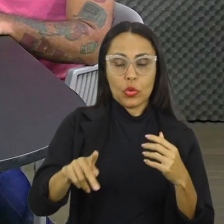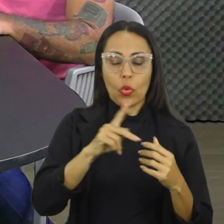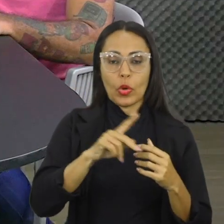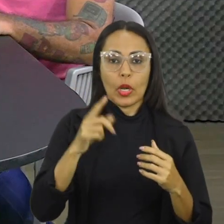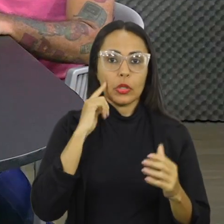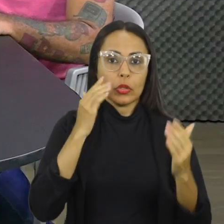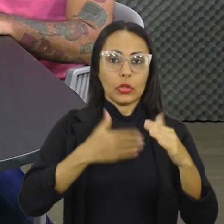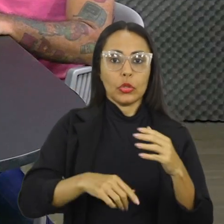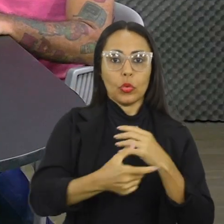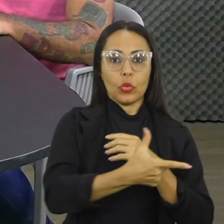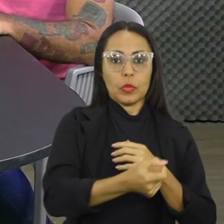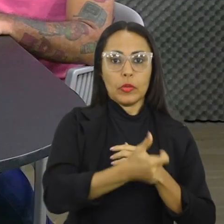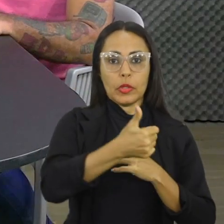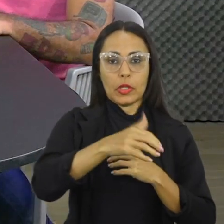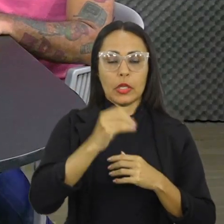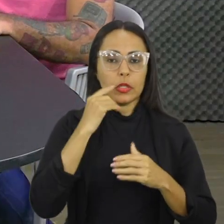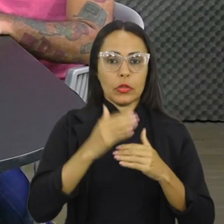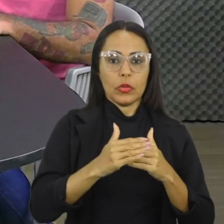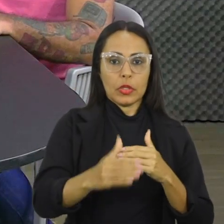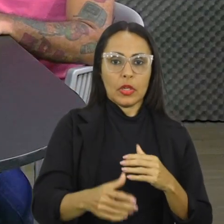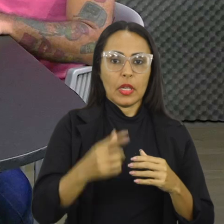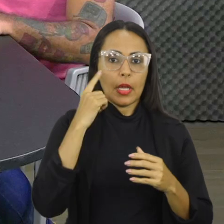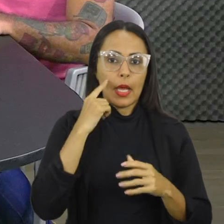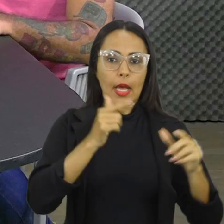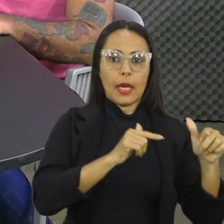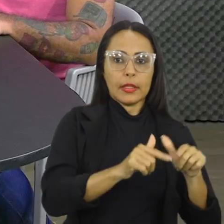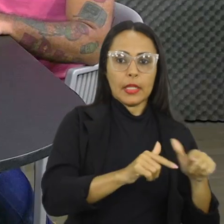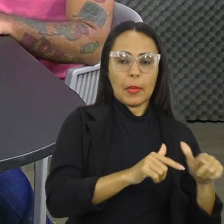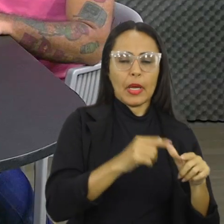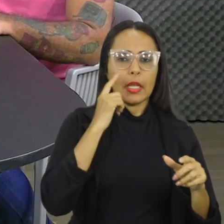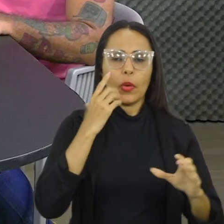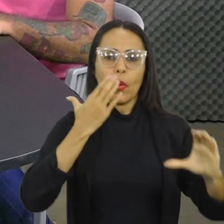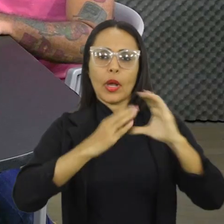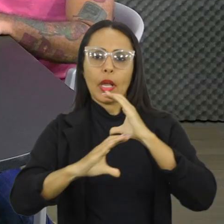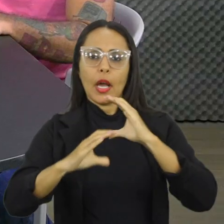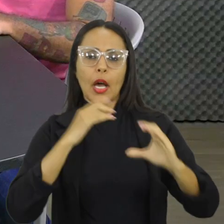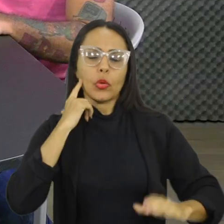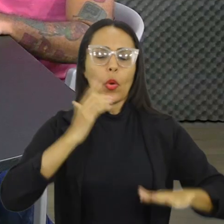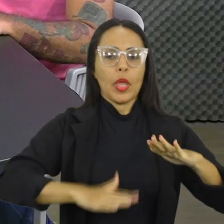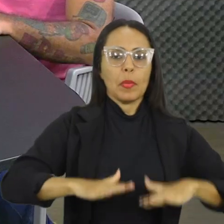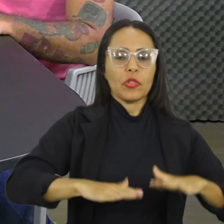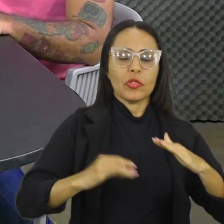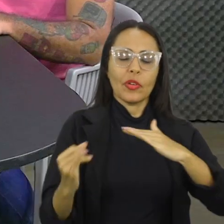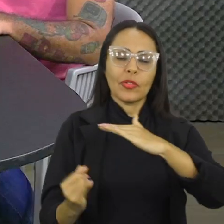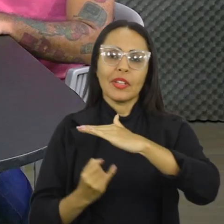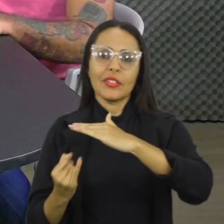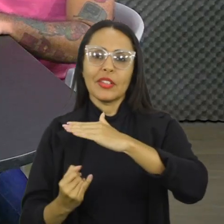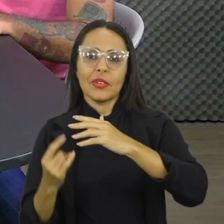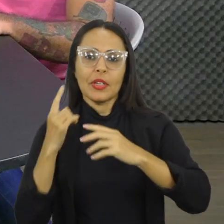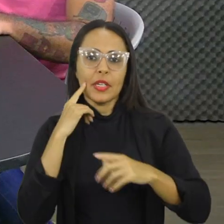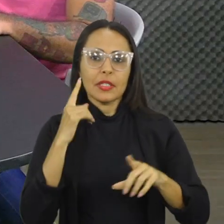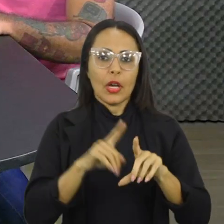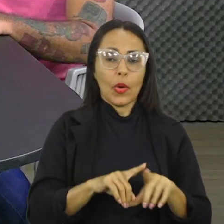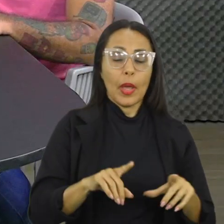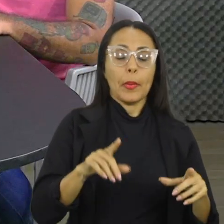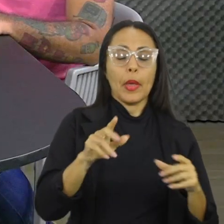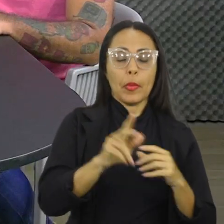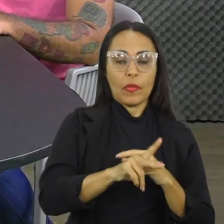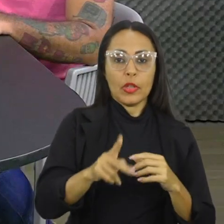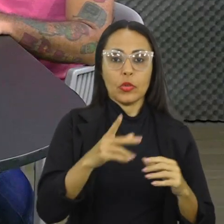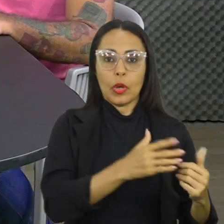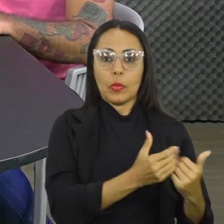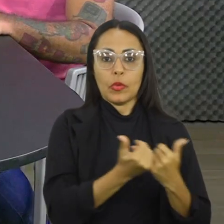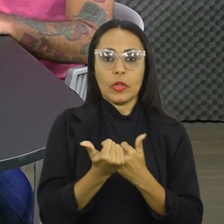Música desde 2010 e trabalha como supervisora das áreas de canto e percussão da instituição. É professora substituta de teoria e harmonia